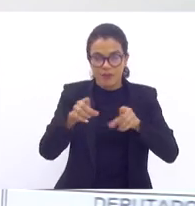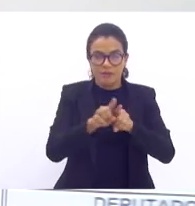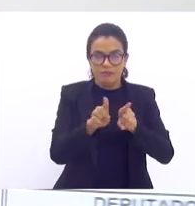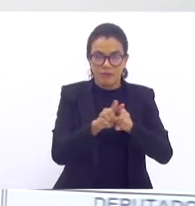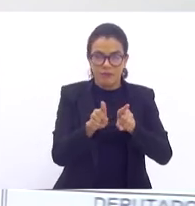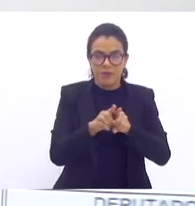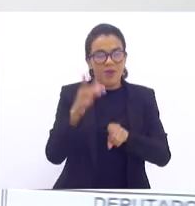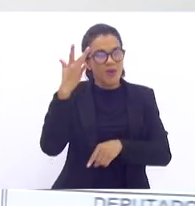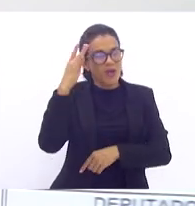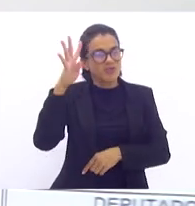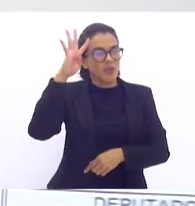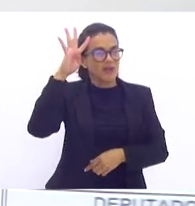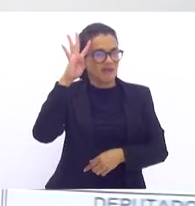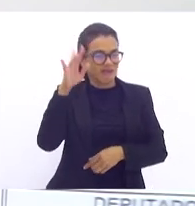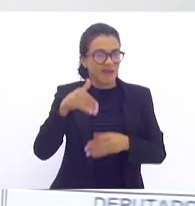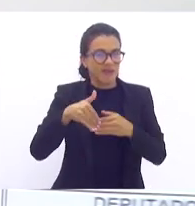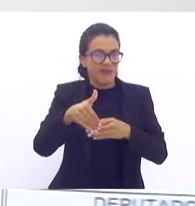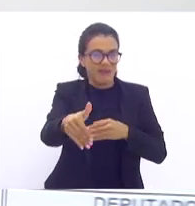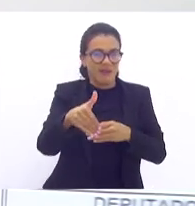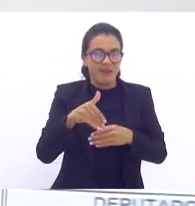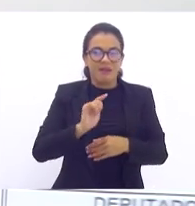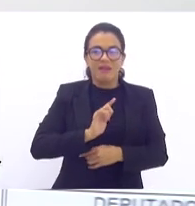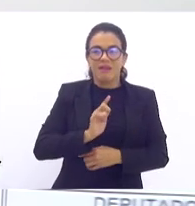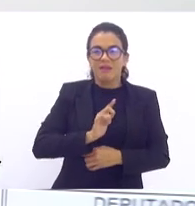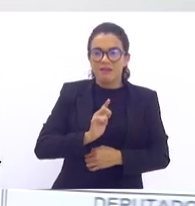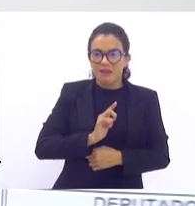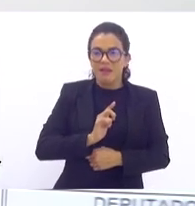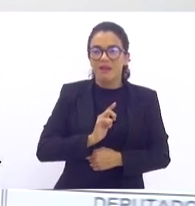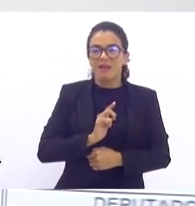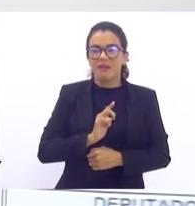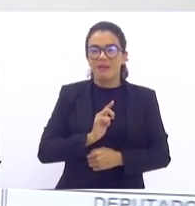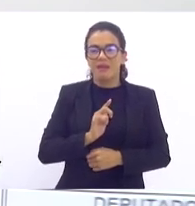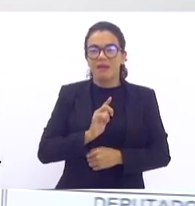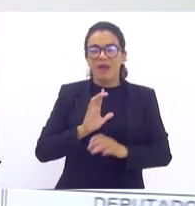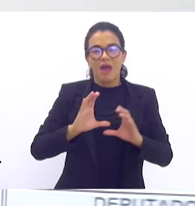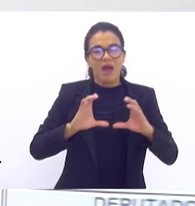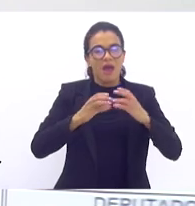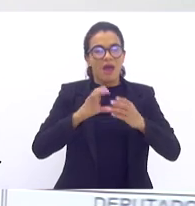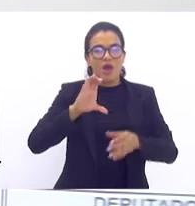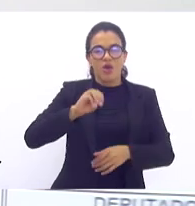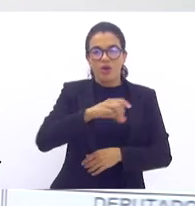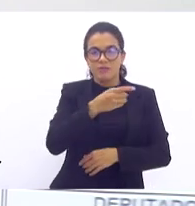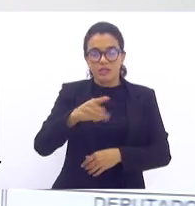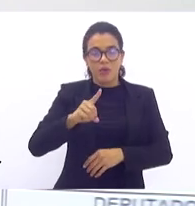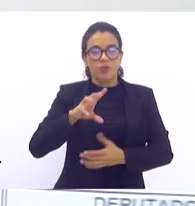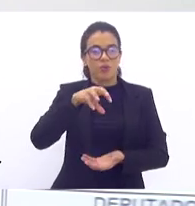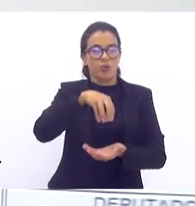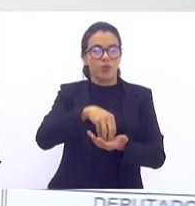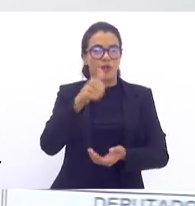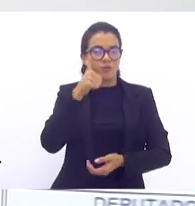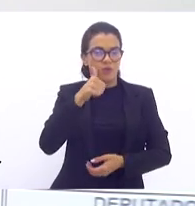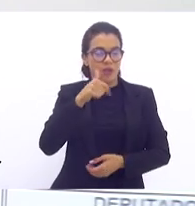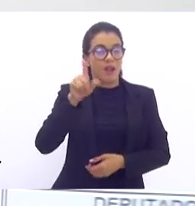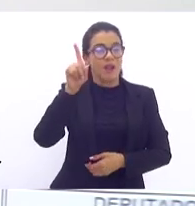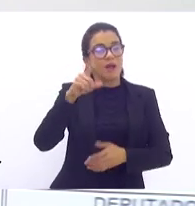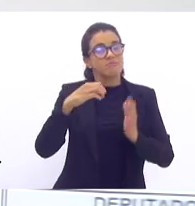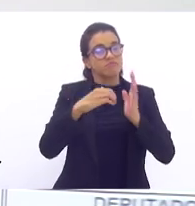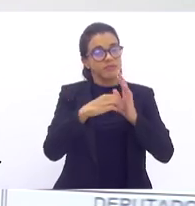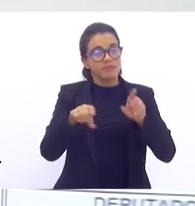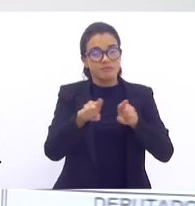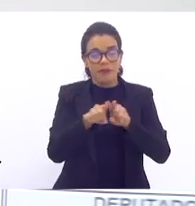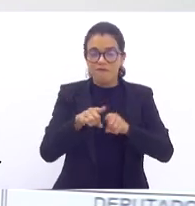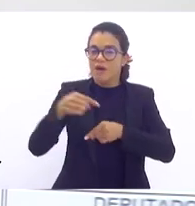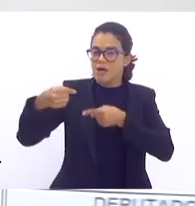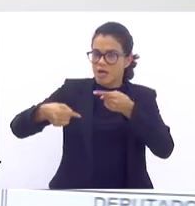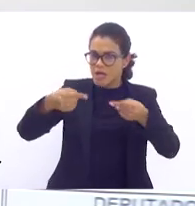Se não me engano Na próxima quarta-feira vai ter a comissão lá do núcleo das mulheres na Câmara dos Deputados que também vamos